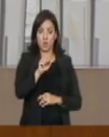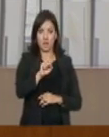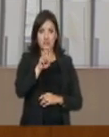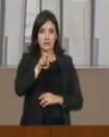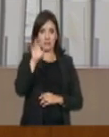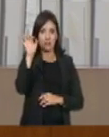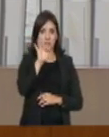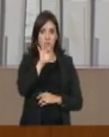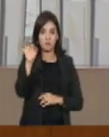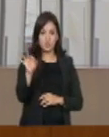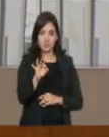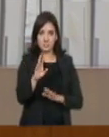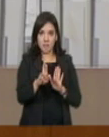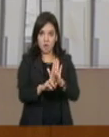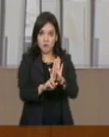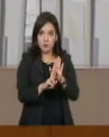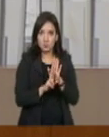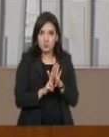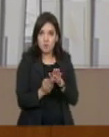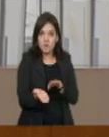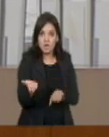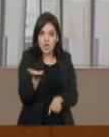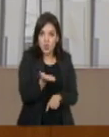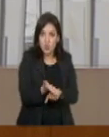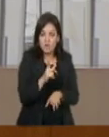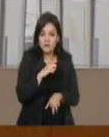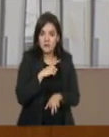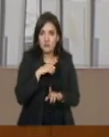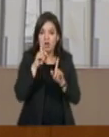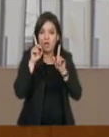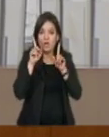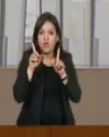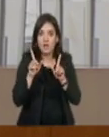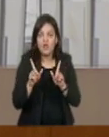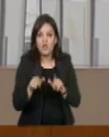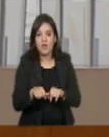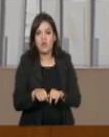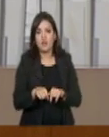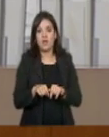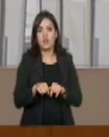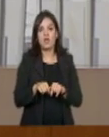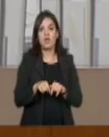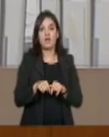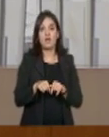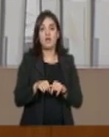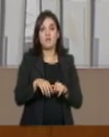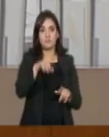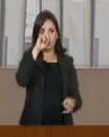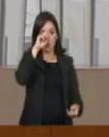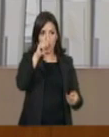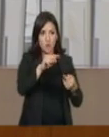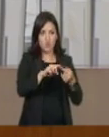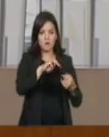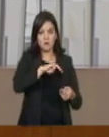85% dos recursos providos são em favor do Ministério Público